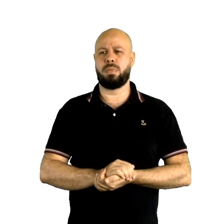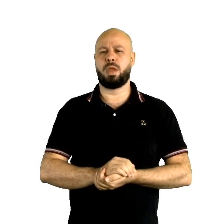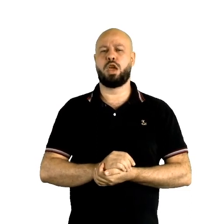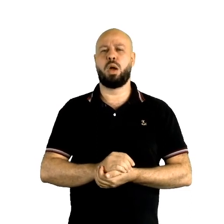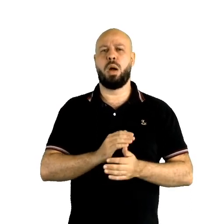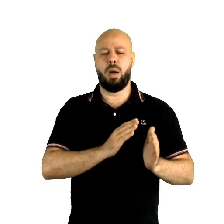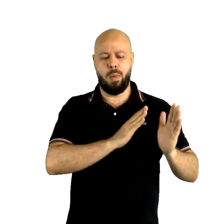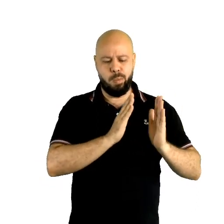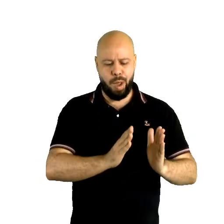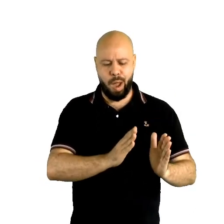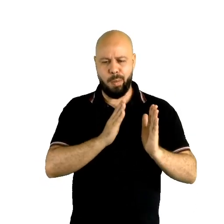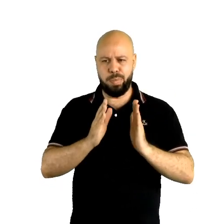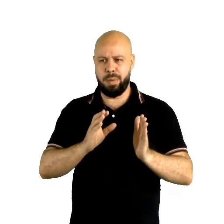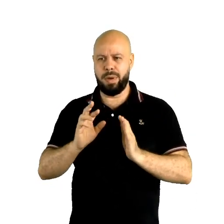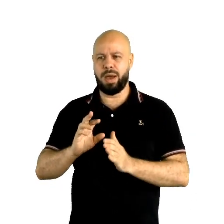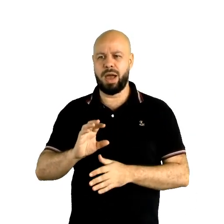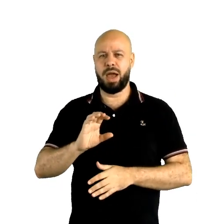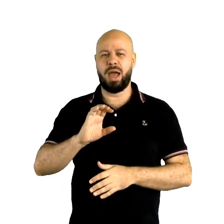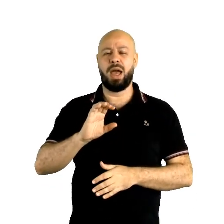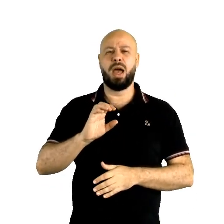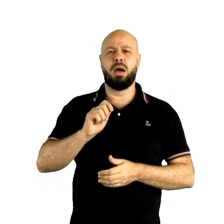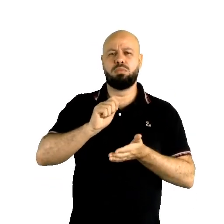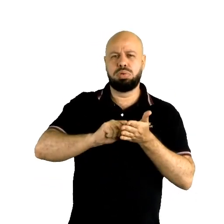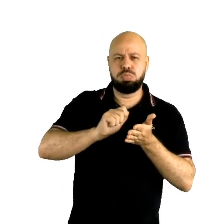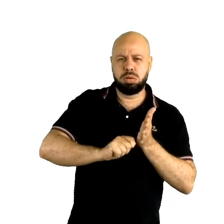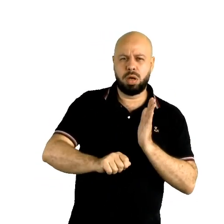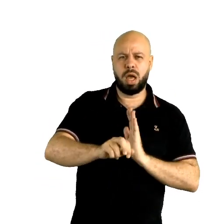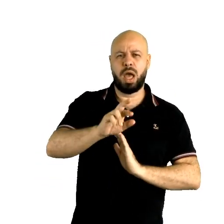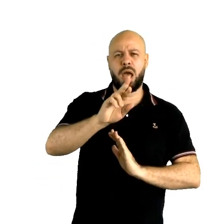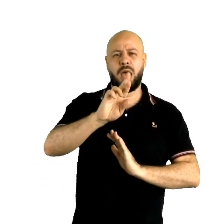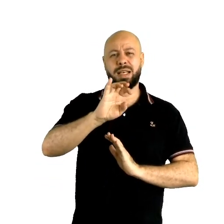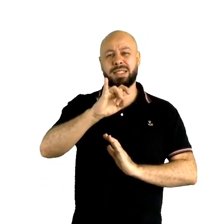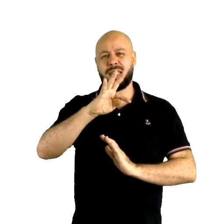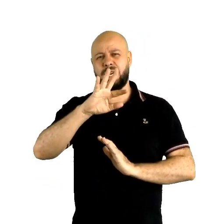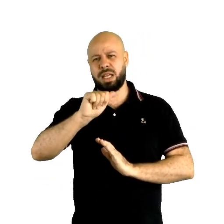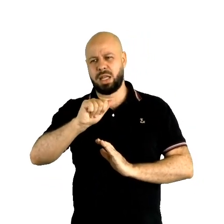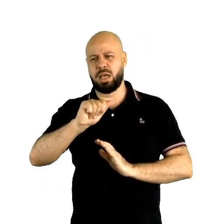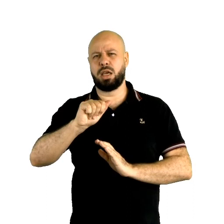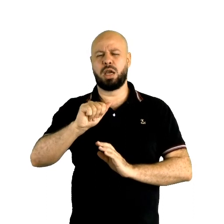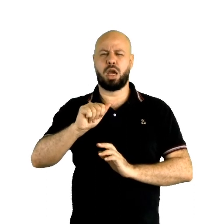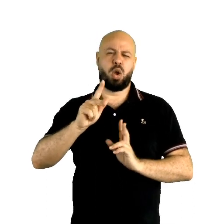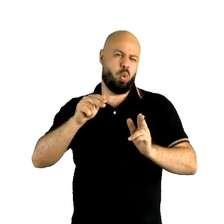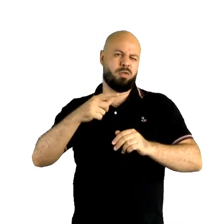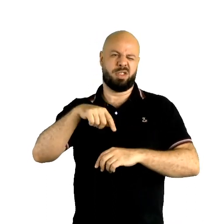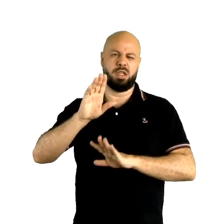uma receita. Olha lá, tá vendo? Igual eu coloquei no quadro para você escrever.